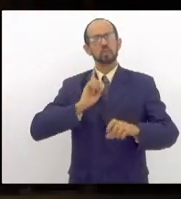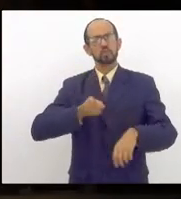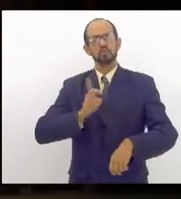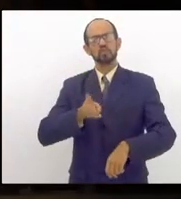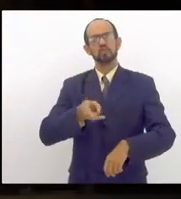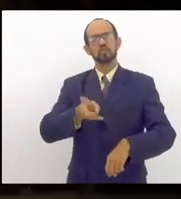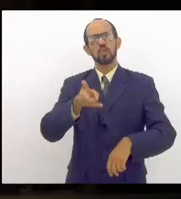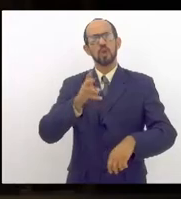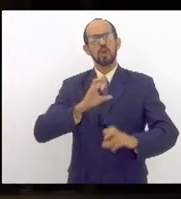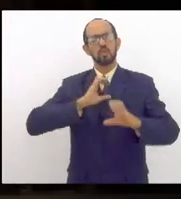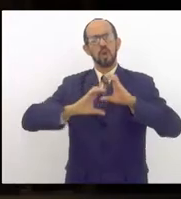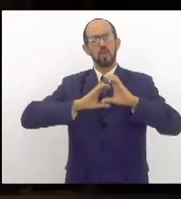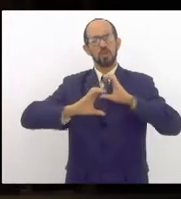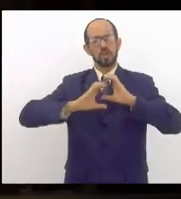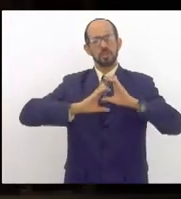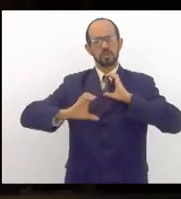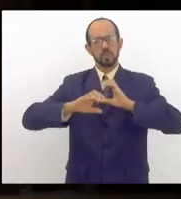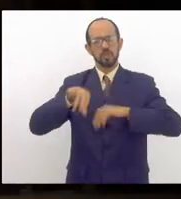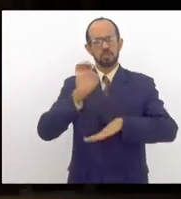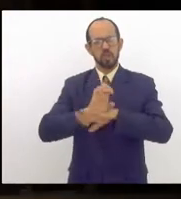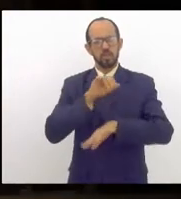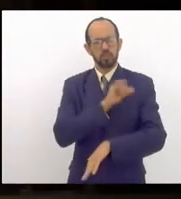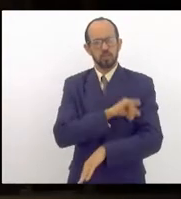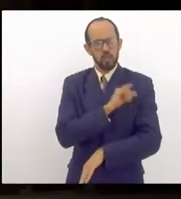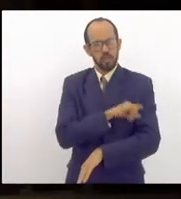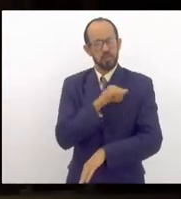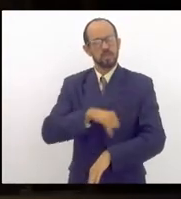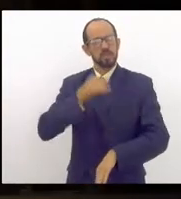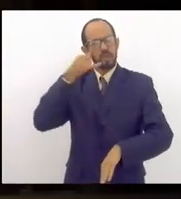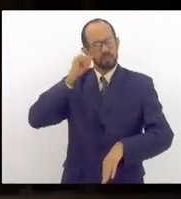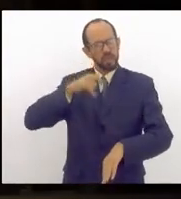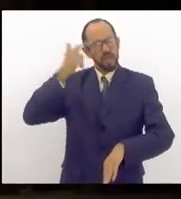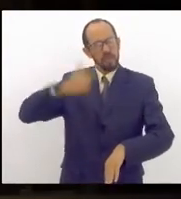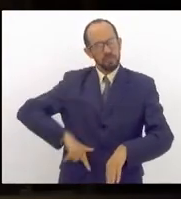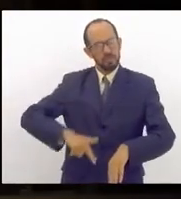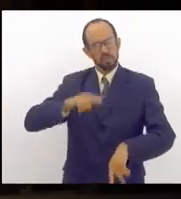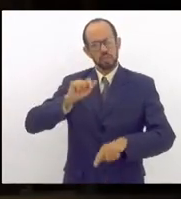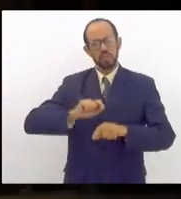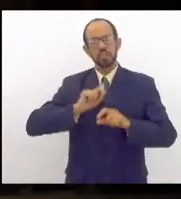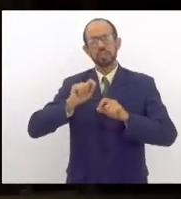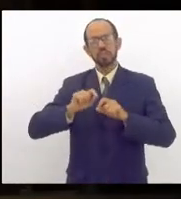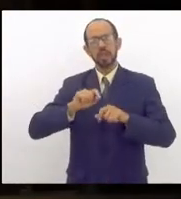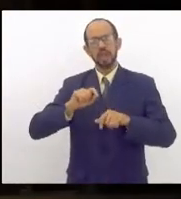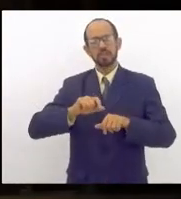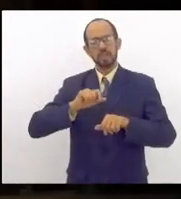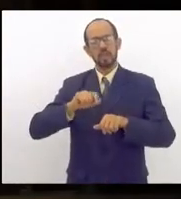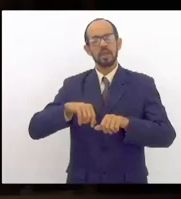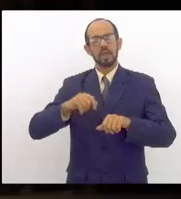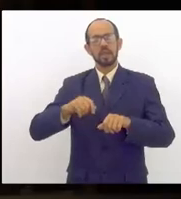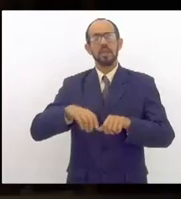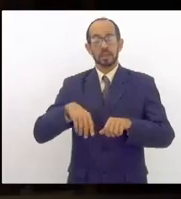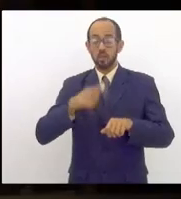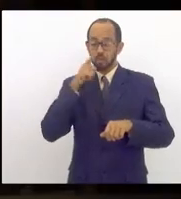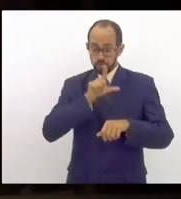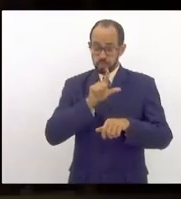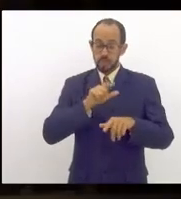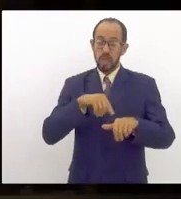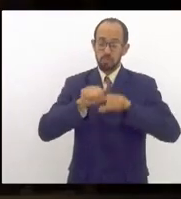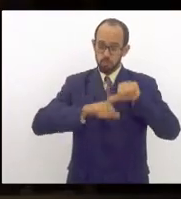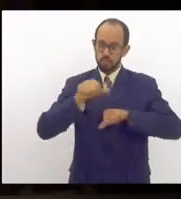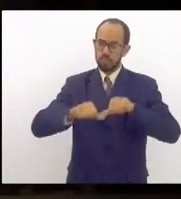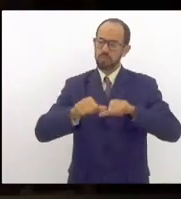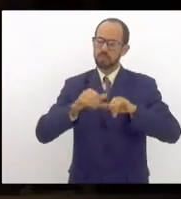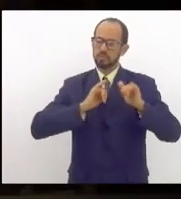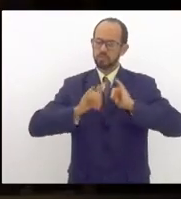para que a gente não repita né Ou pelo menos continue impulsionando mudança nos dados Porque infelizmente ainda